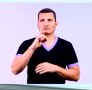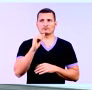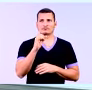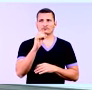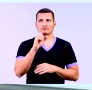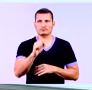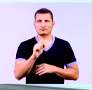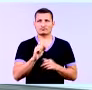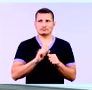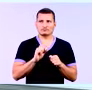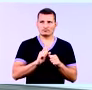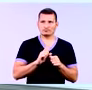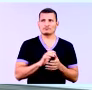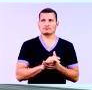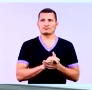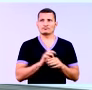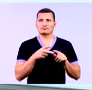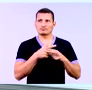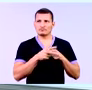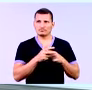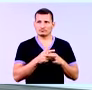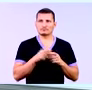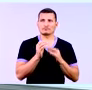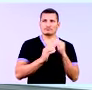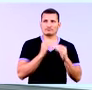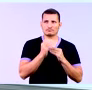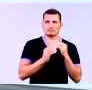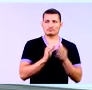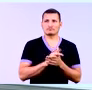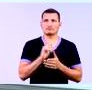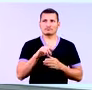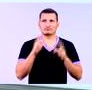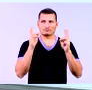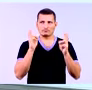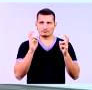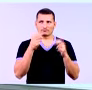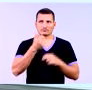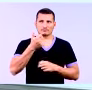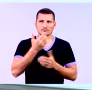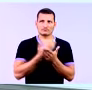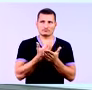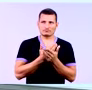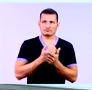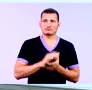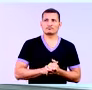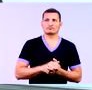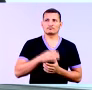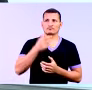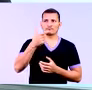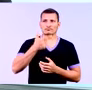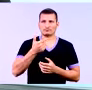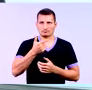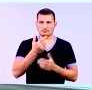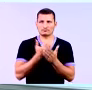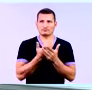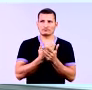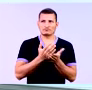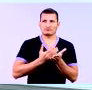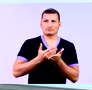operações de manutenção do banco de dados. Isso foi assunto da nossa primeira aula. Na nossa segunda aula, nós começamos